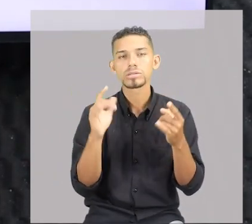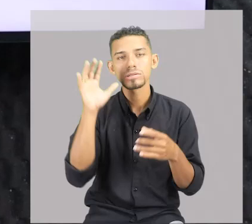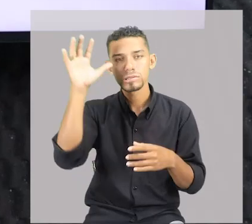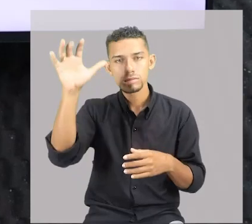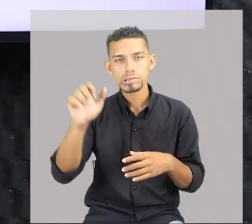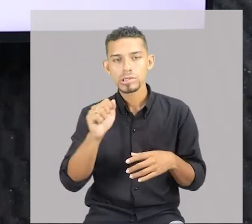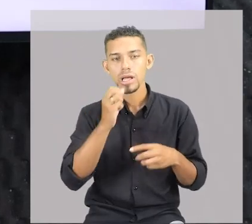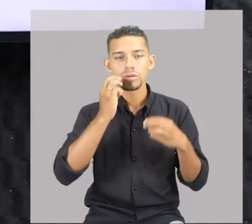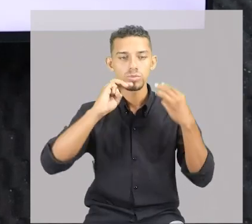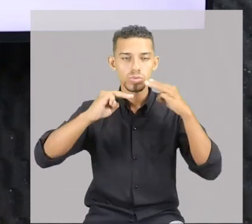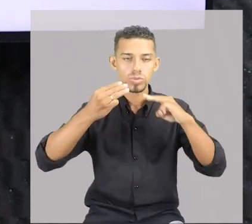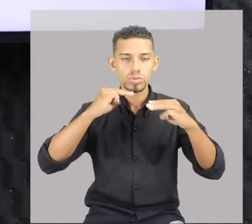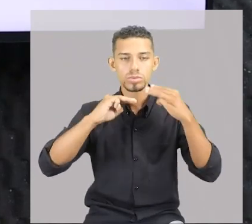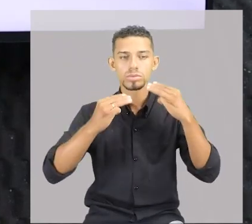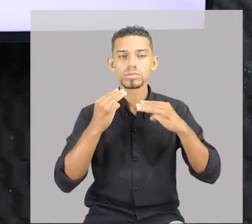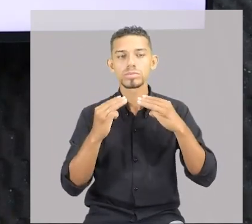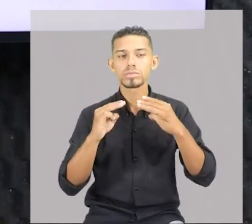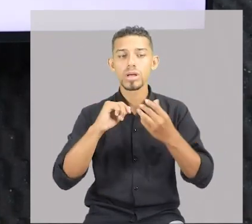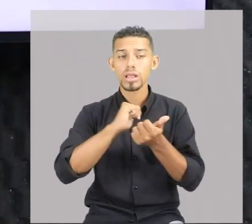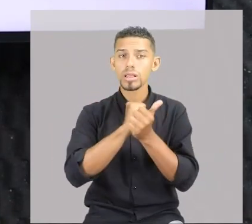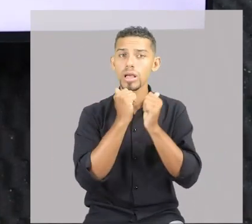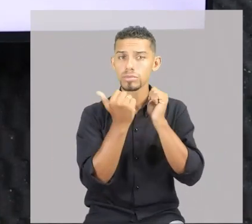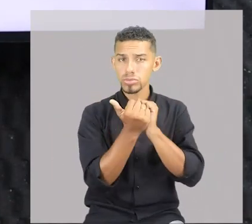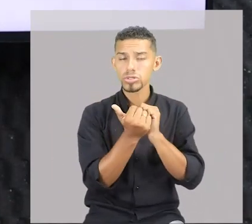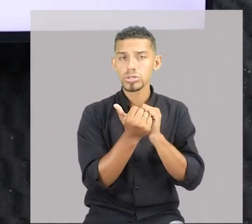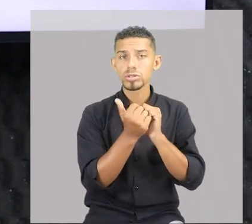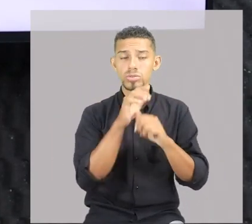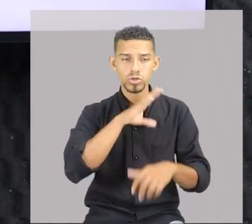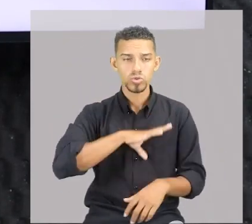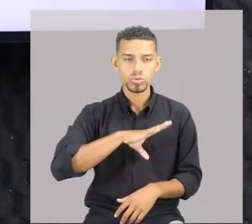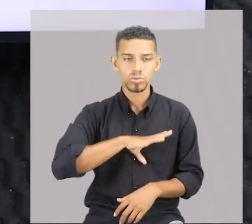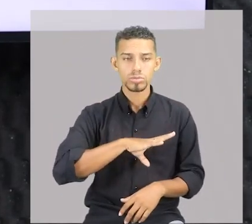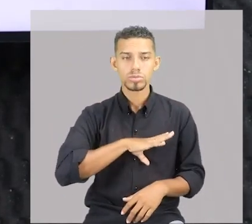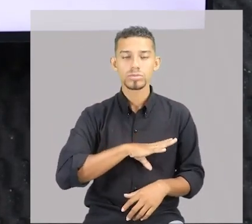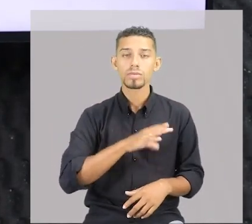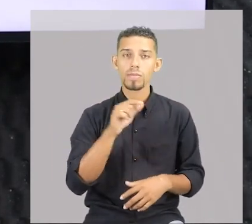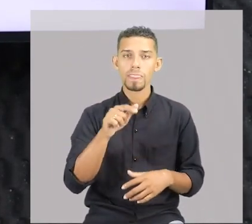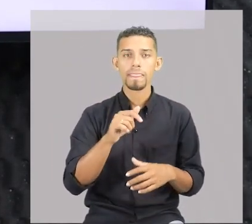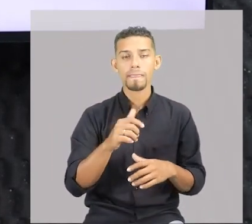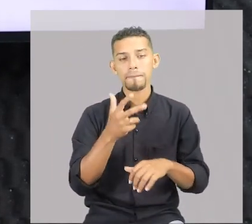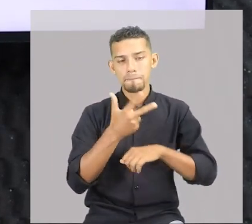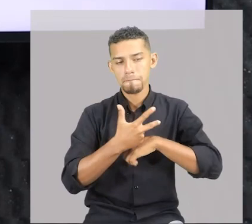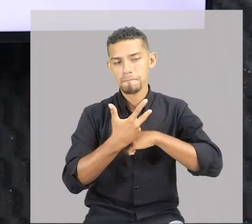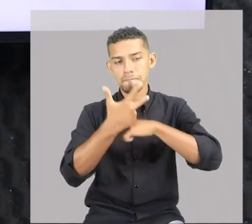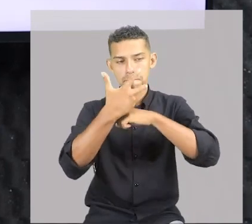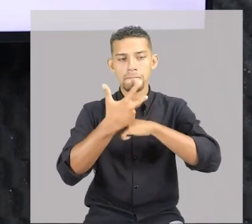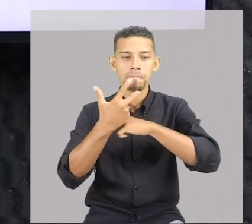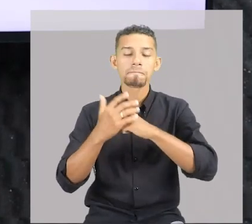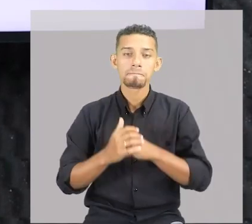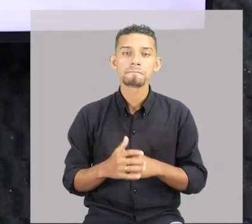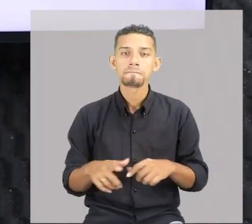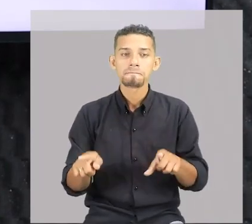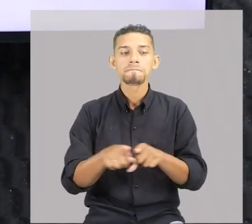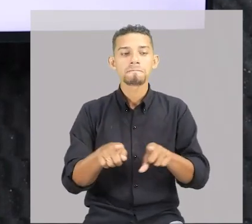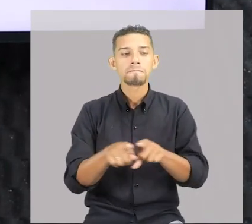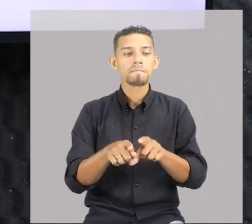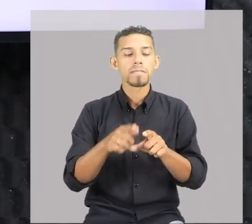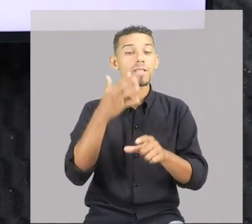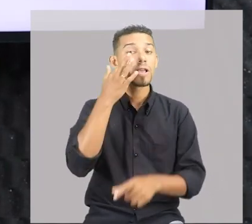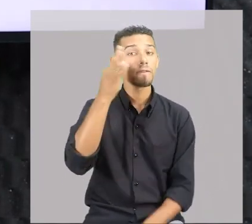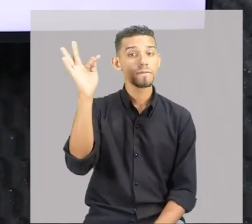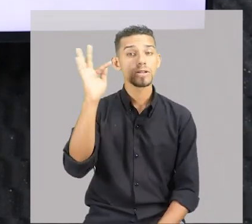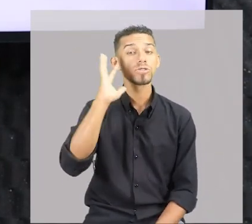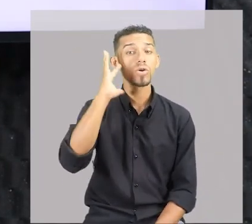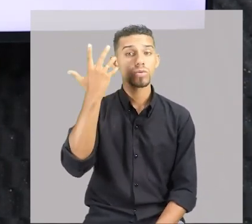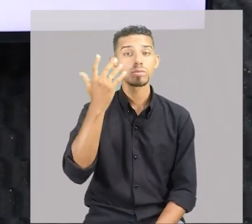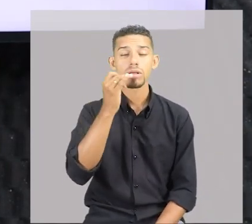pegam a melodia, adaptam uma letra em português em cima daquela melodia e gravam. Então, também na França,